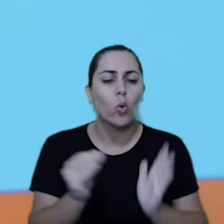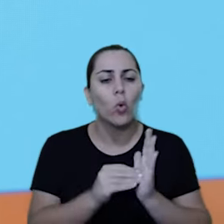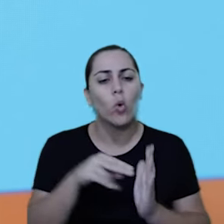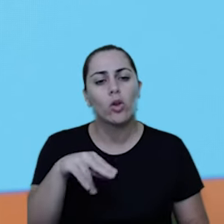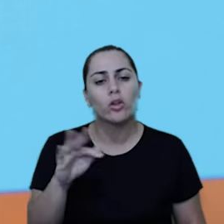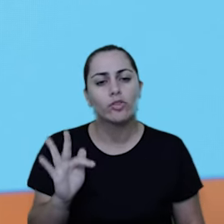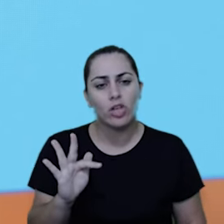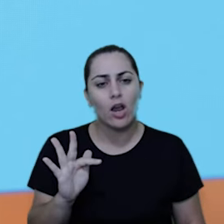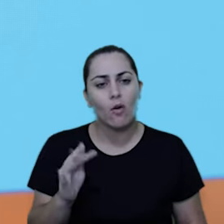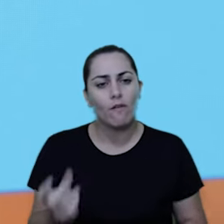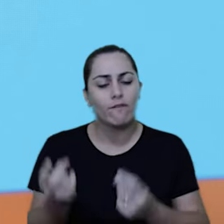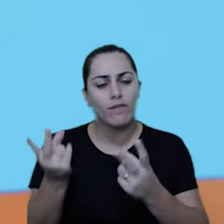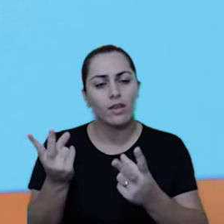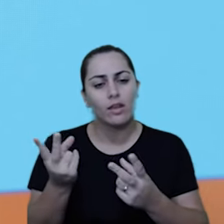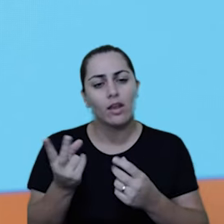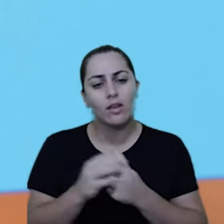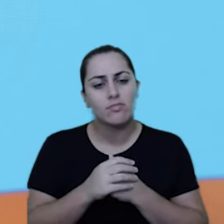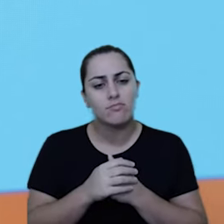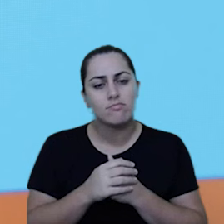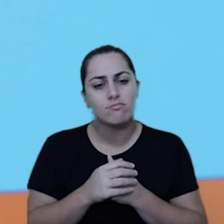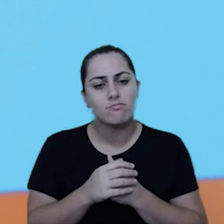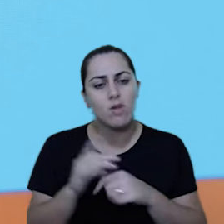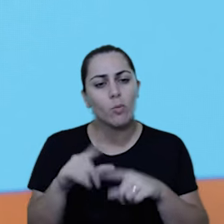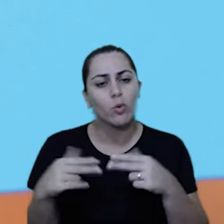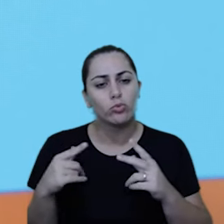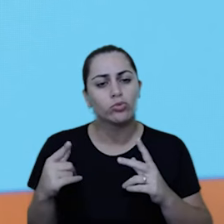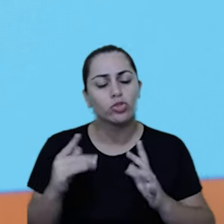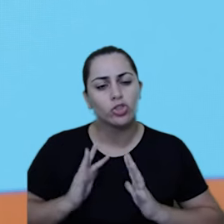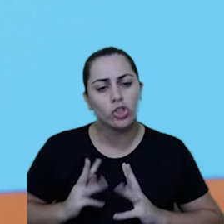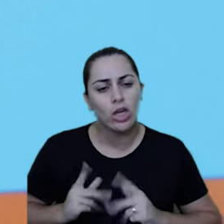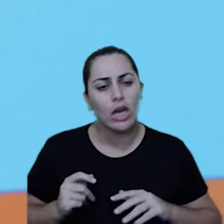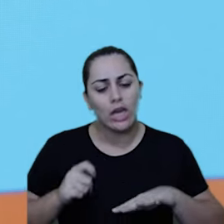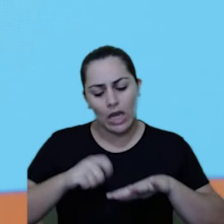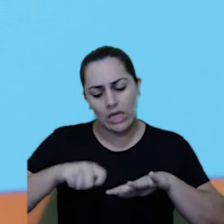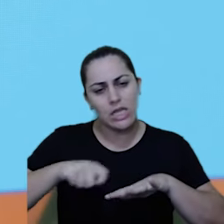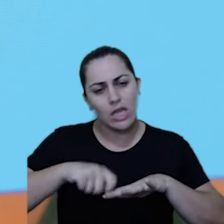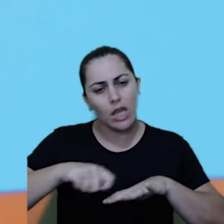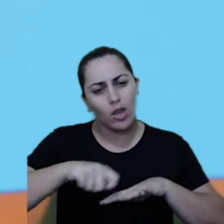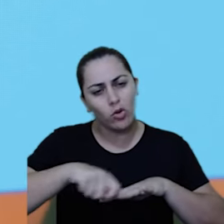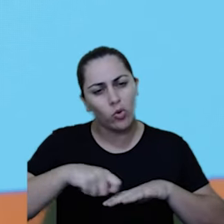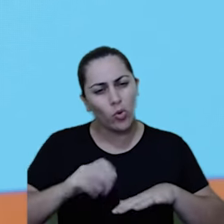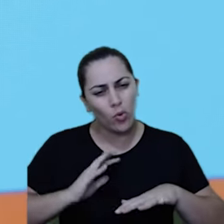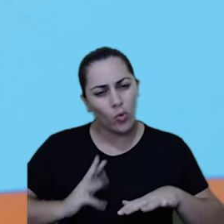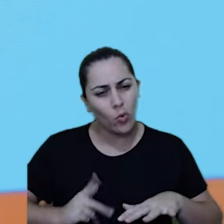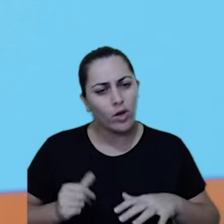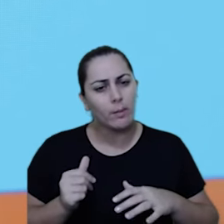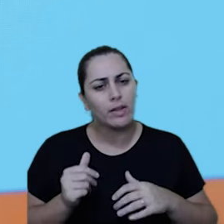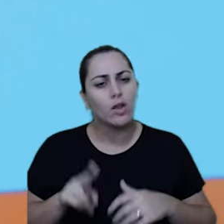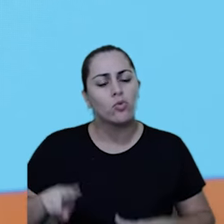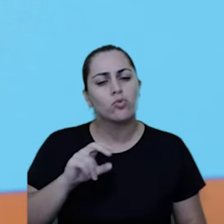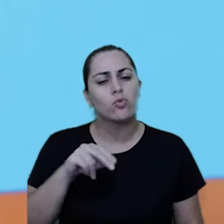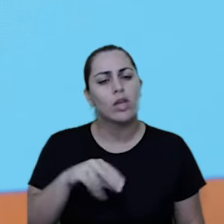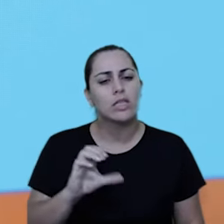coloca uma nota fiscal e emite uma nota fiscal de venda de produto de higiene que é acetona e acetona eu vou